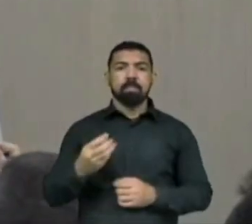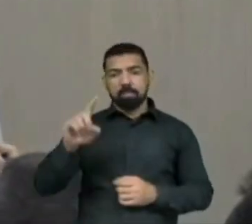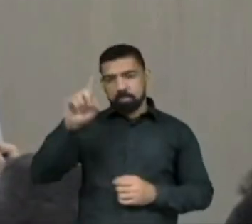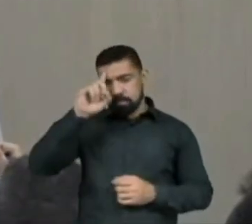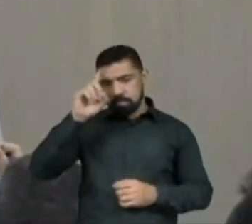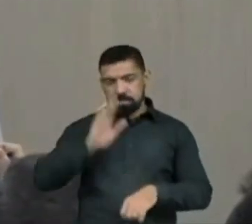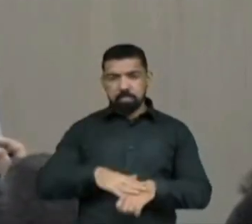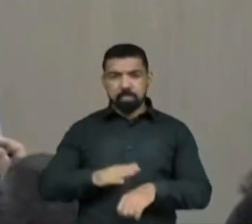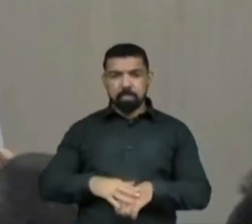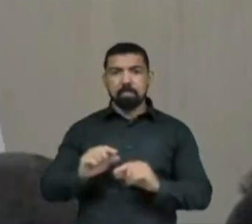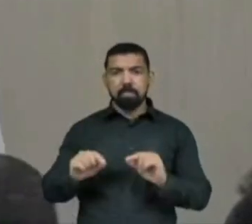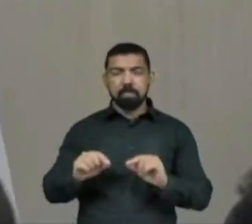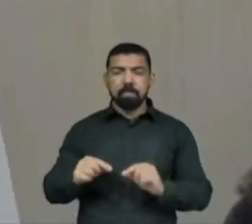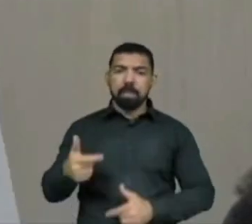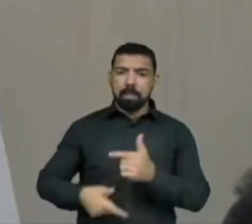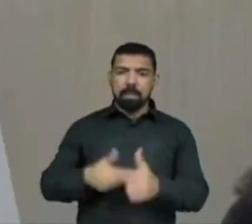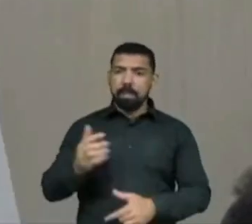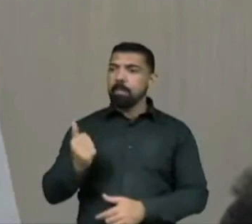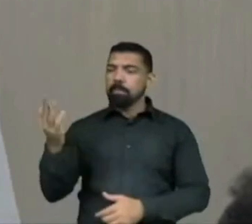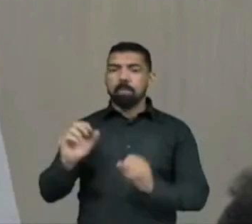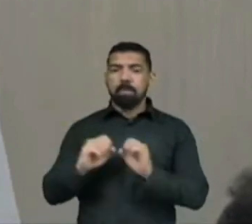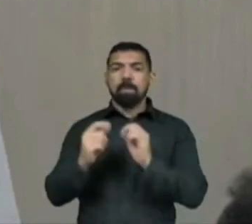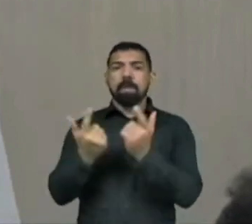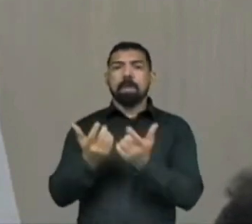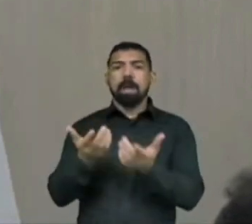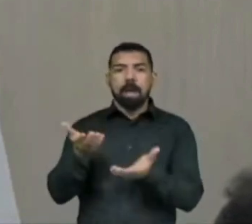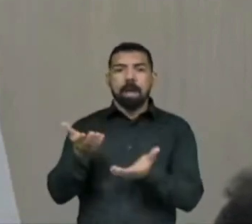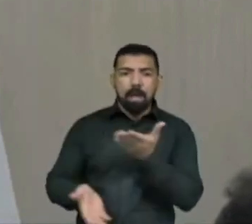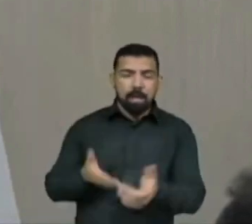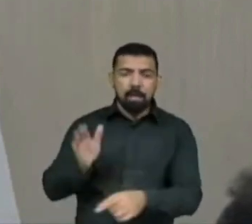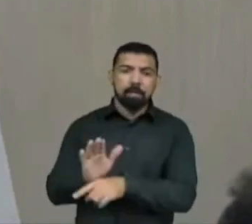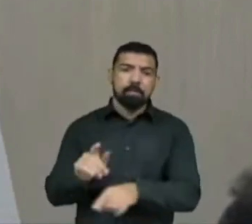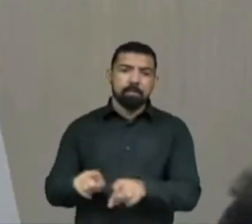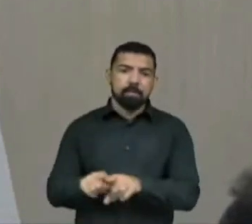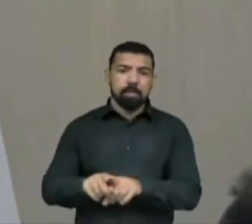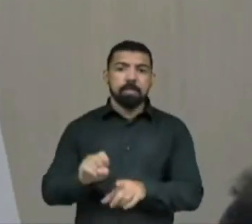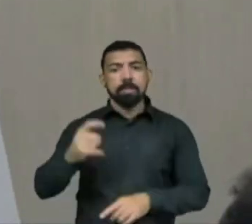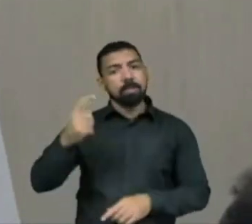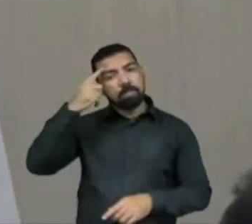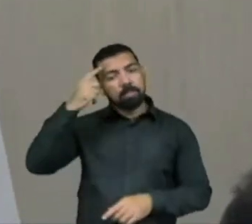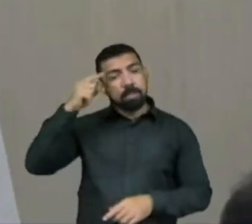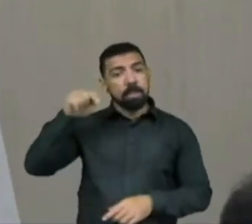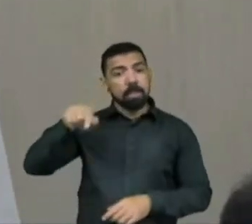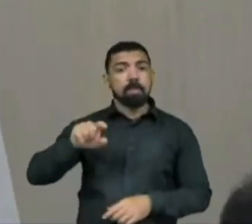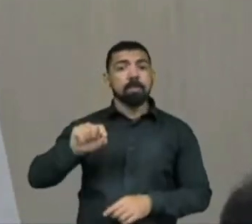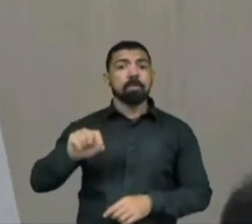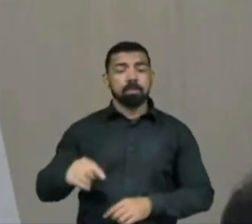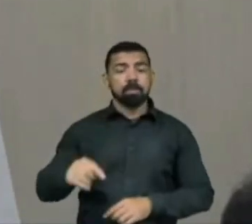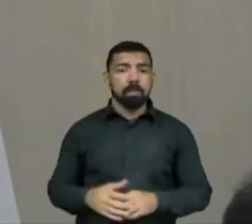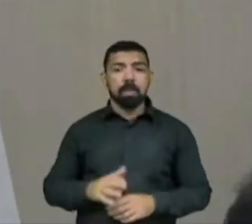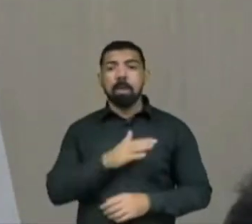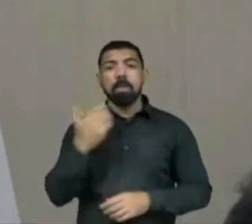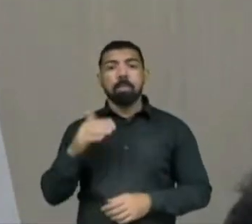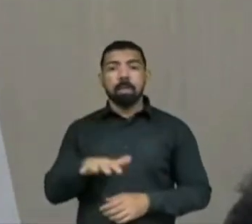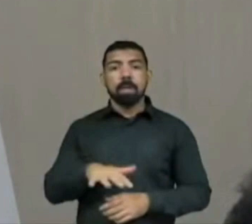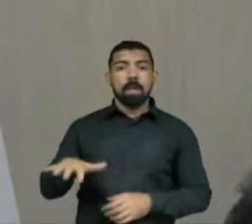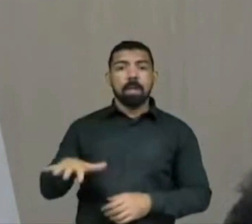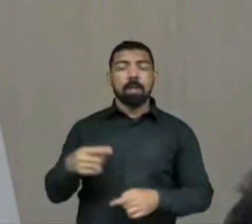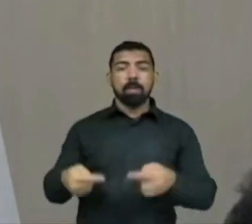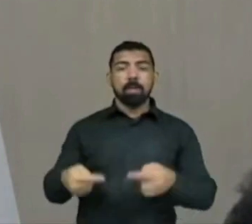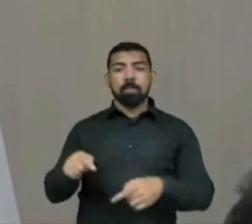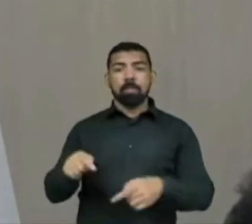montou sua mesa lá fora, sua cadeira e atendeu. E se alguém pensava que André está morto na política, foi lá fora que